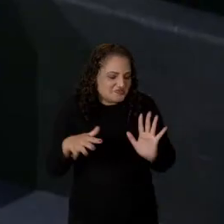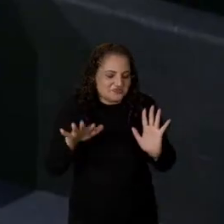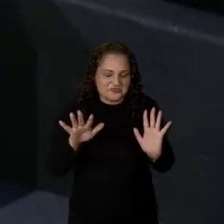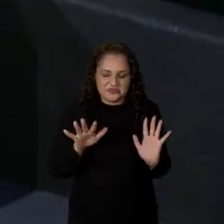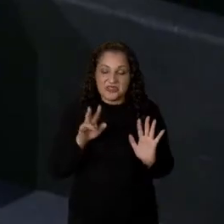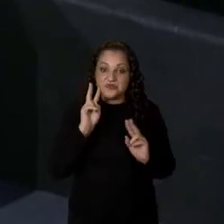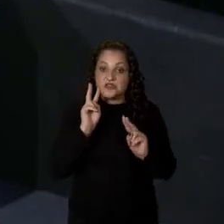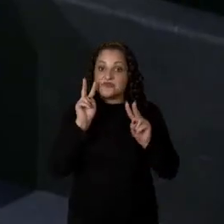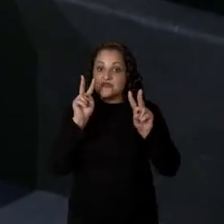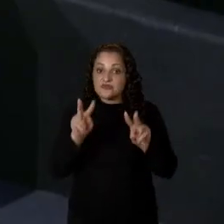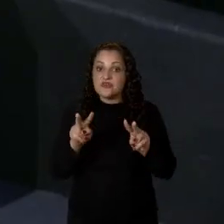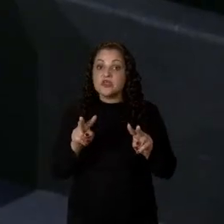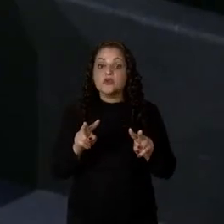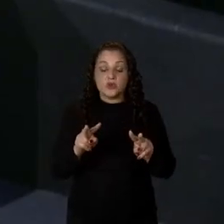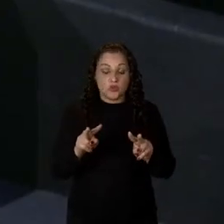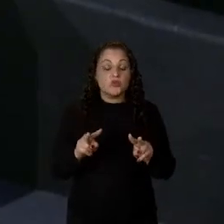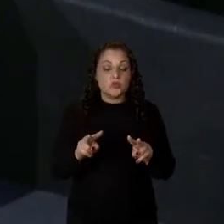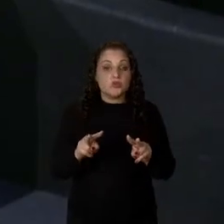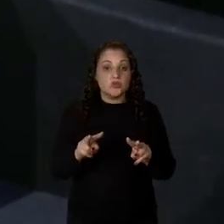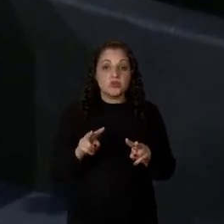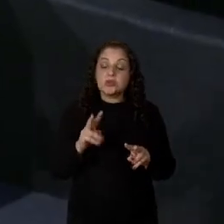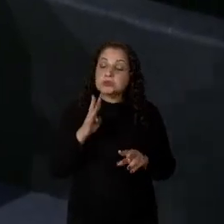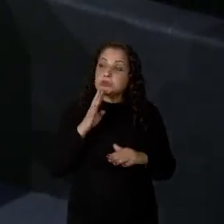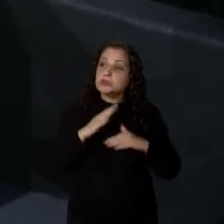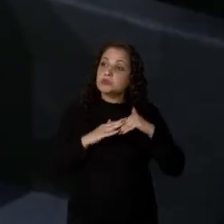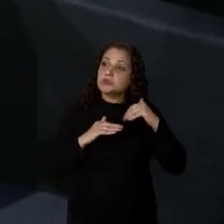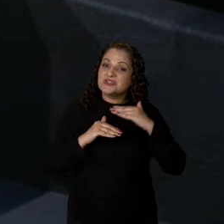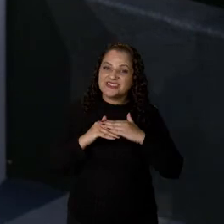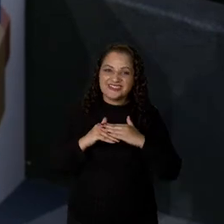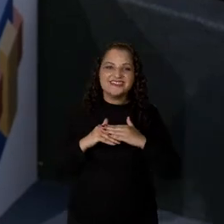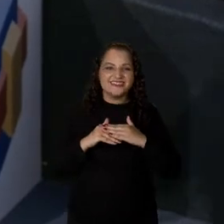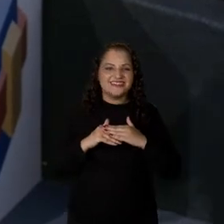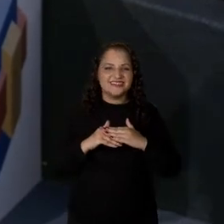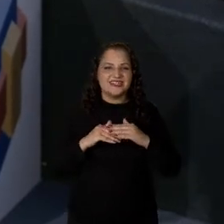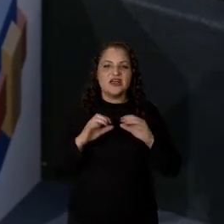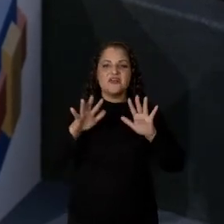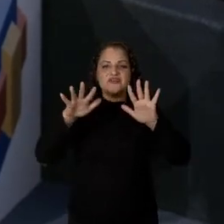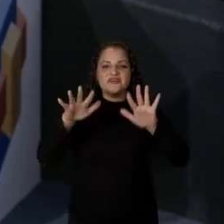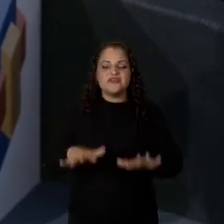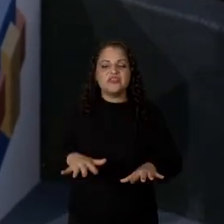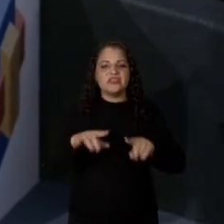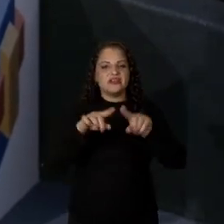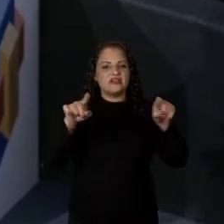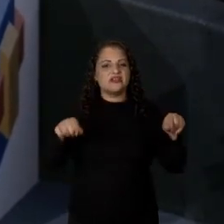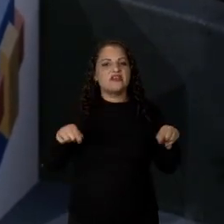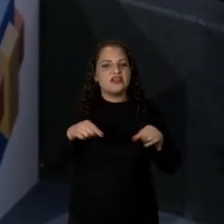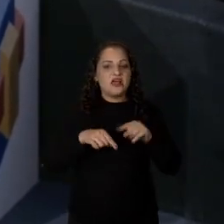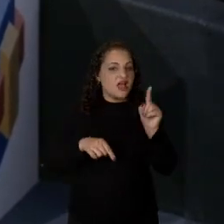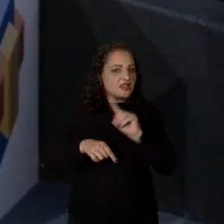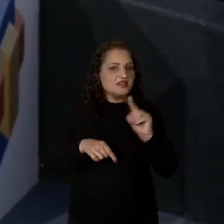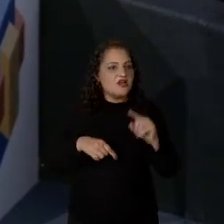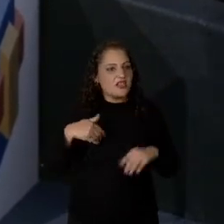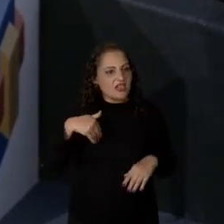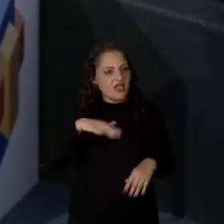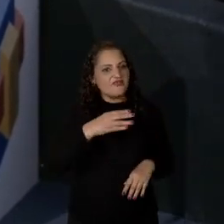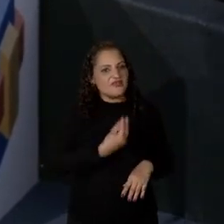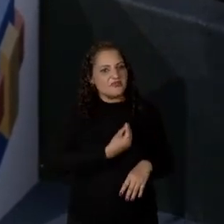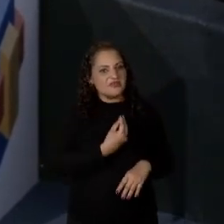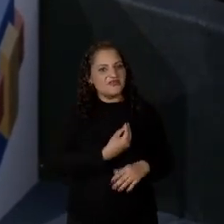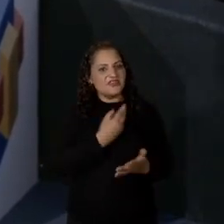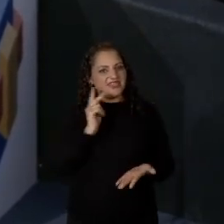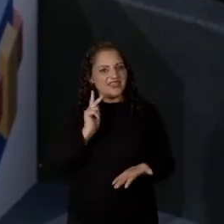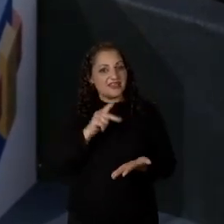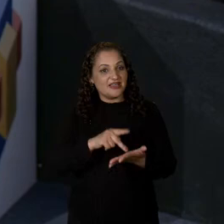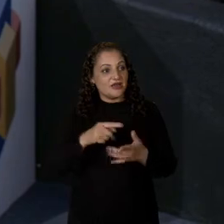prática, tirar esse conhecimento dentro da sala de aula e levar para a realidade. Ou, ao contrário, trazer a situação desafiadora